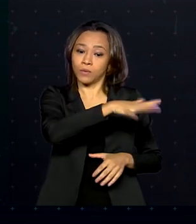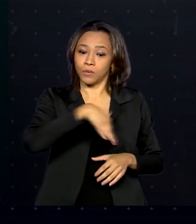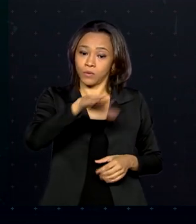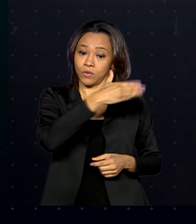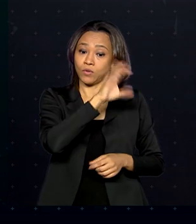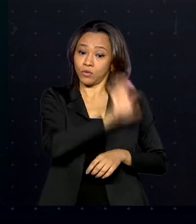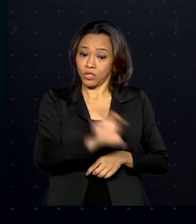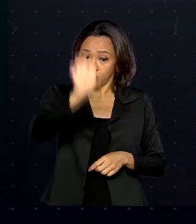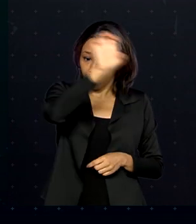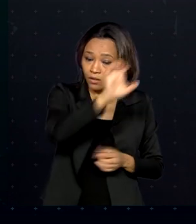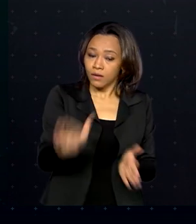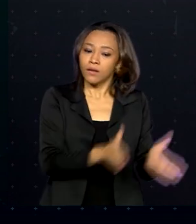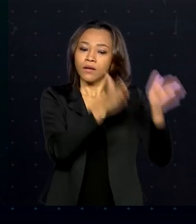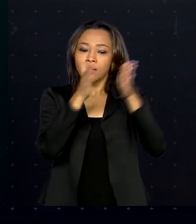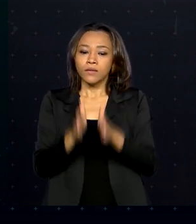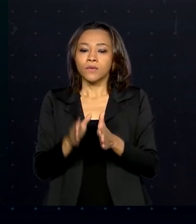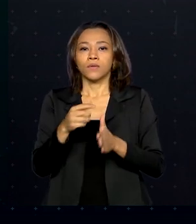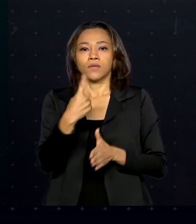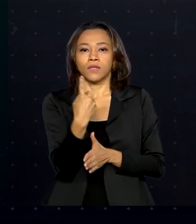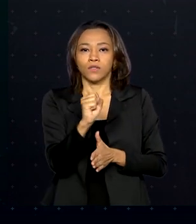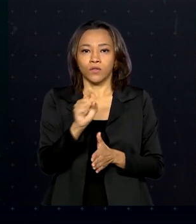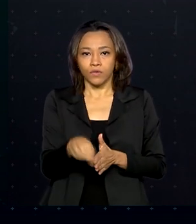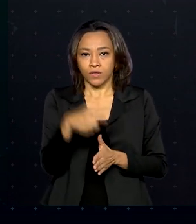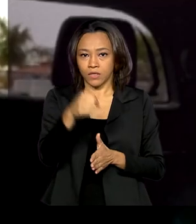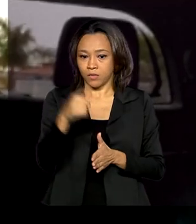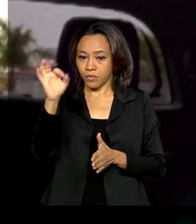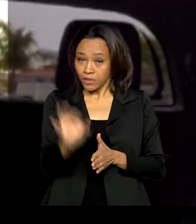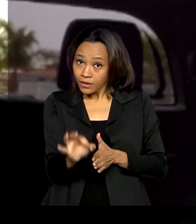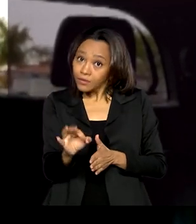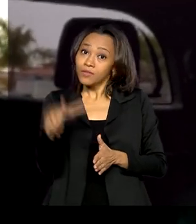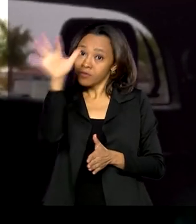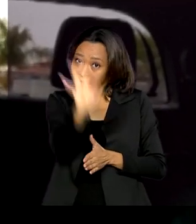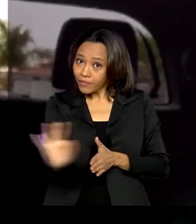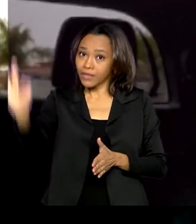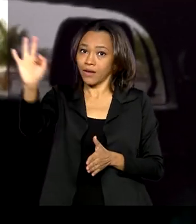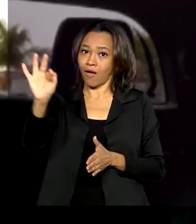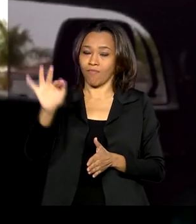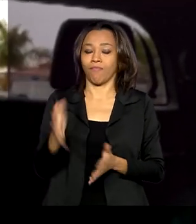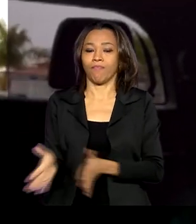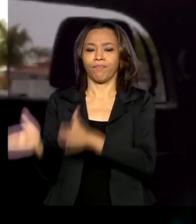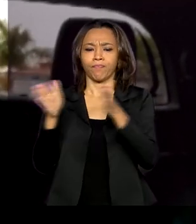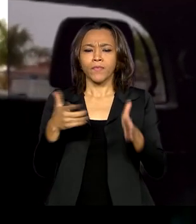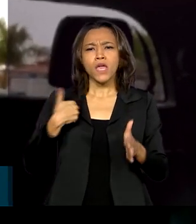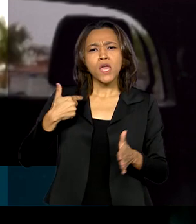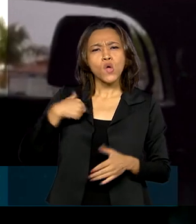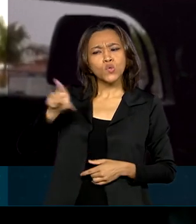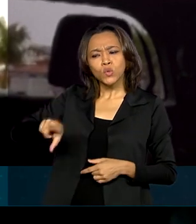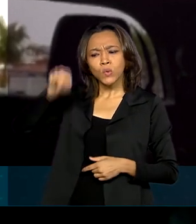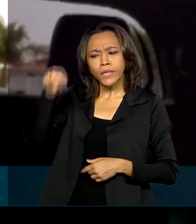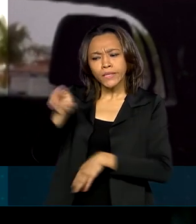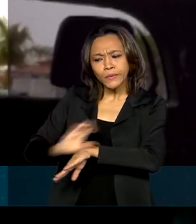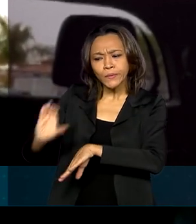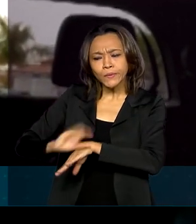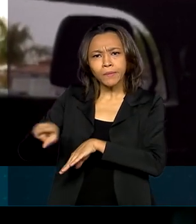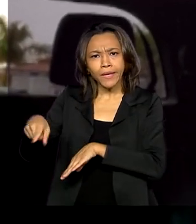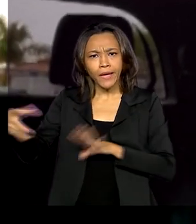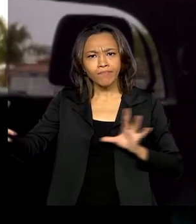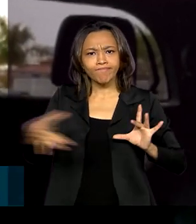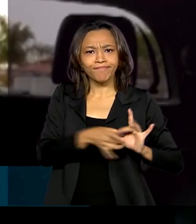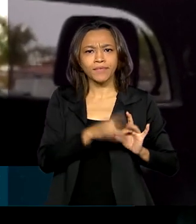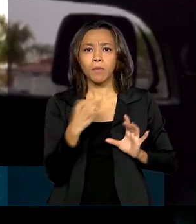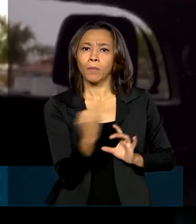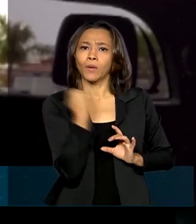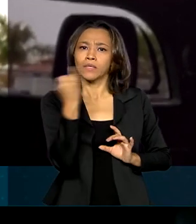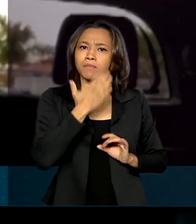e 18,7% na rede federal. Escolhi esse curso porque ele é muito importante para minha cidade, já